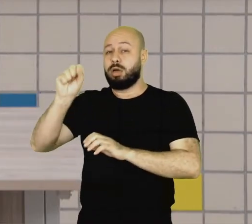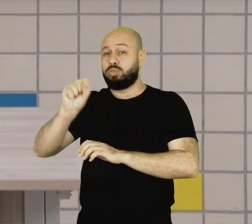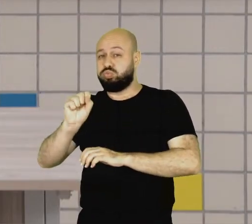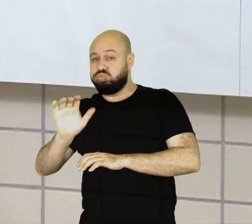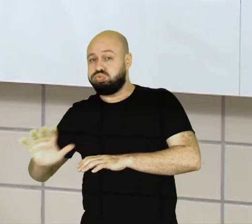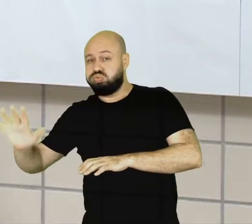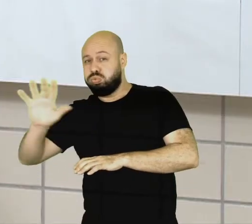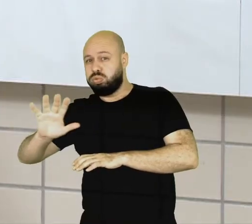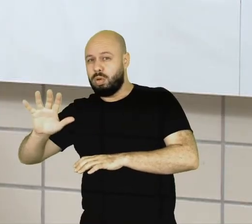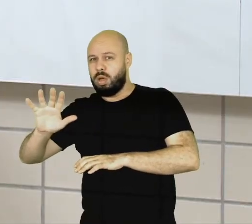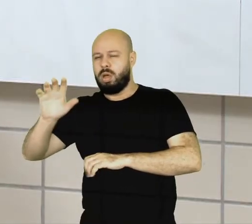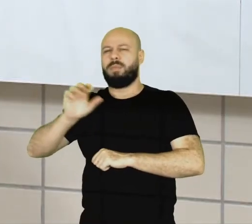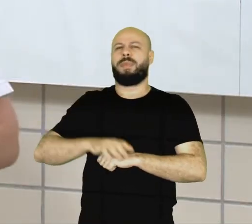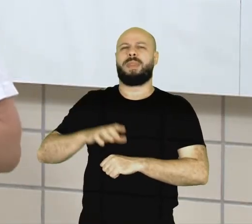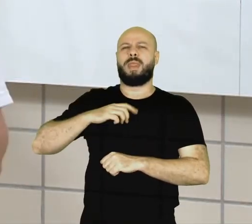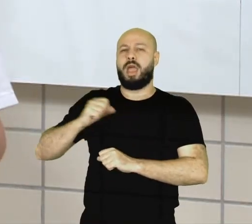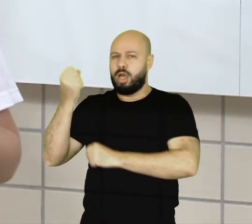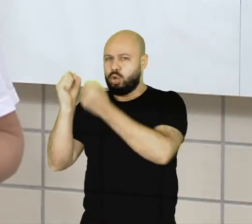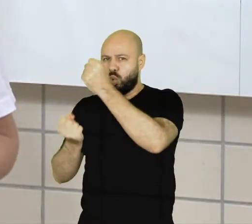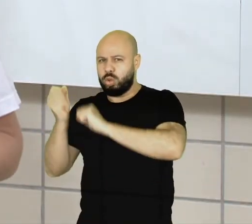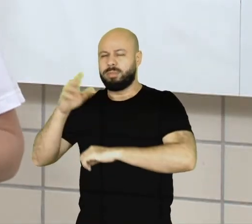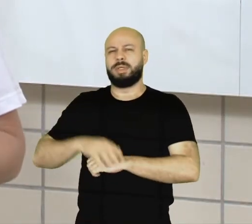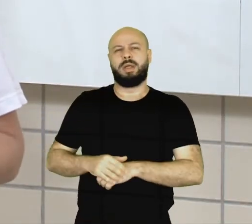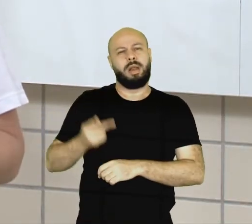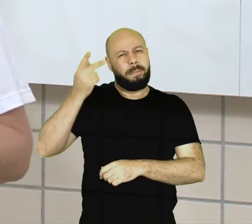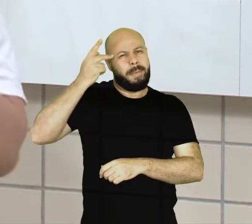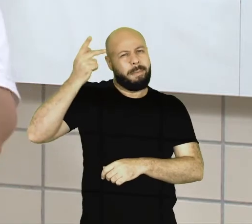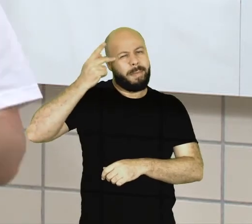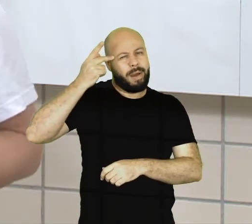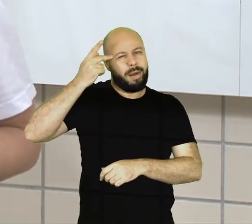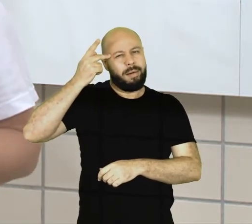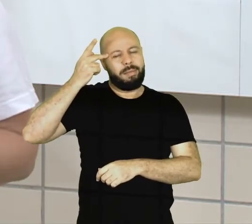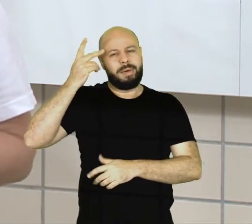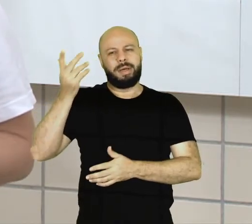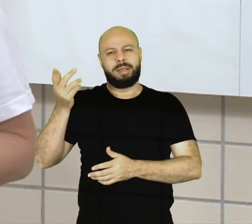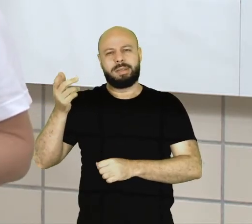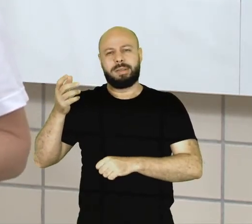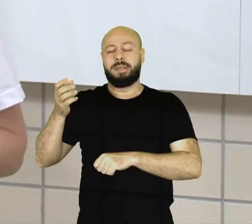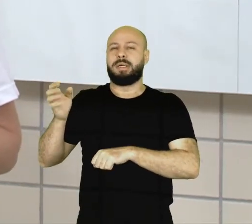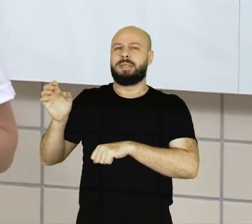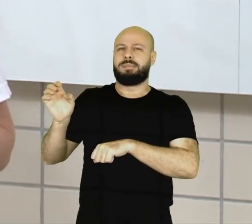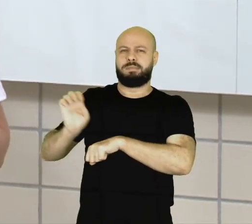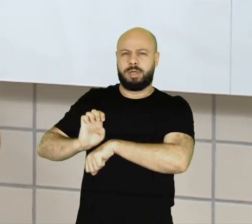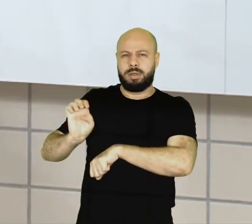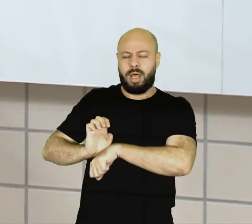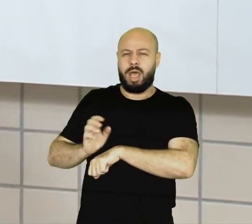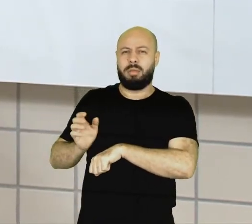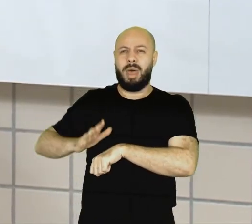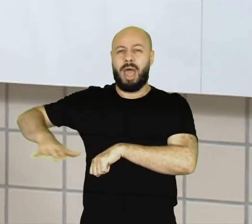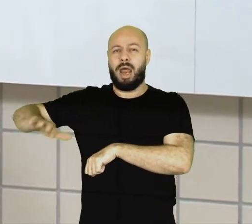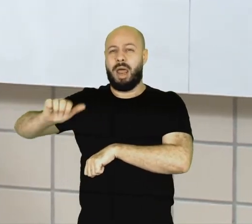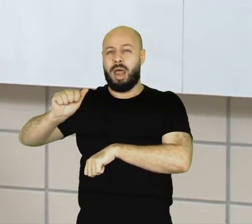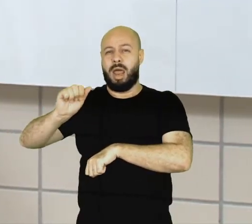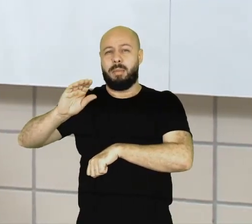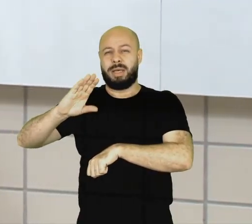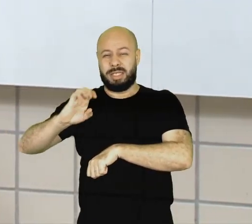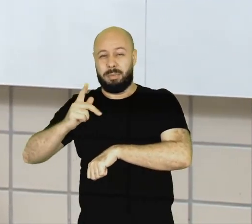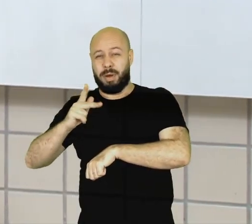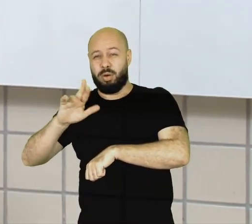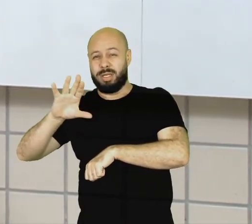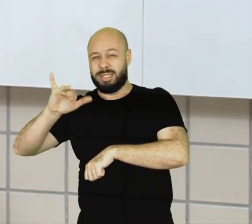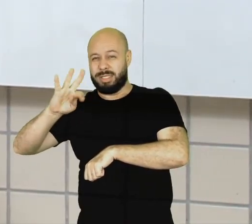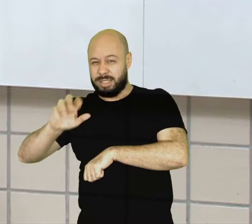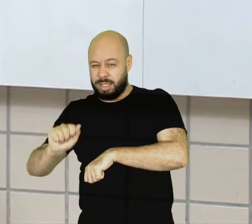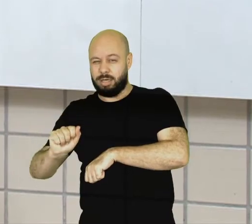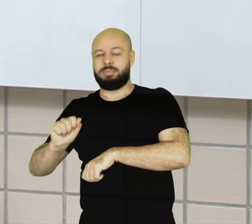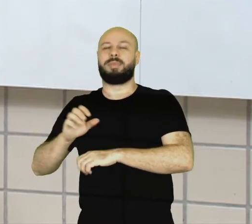fator industrial. Eu tenho na cidade de São Paulo, não, mas no estado de São Paulo, no ABC paulista, principalmente em